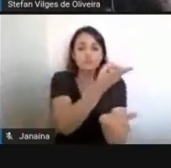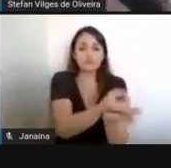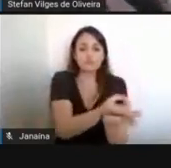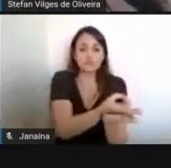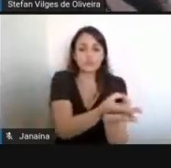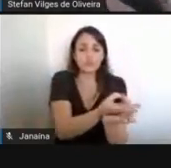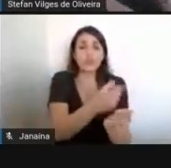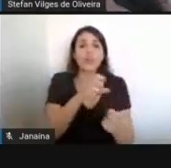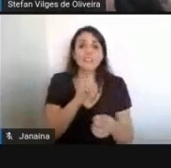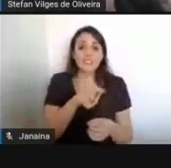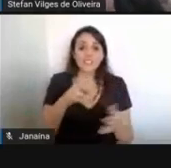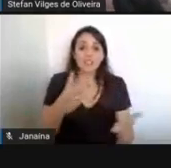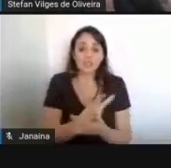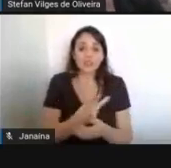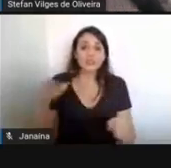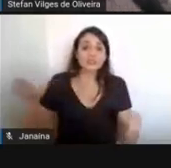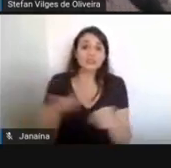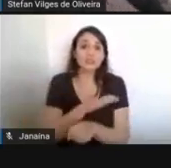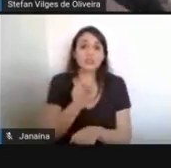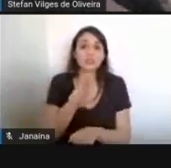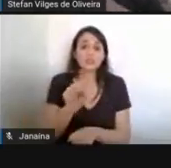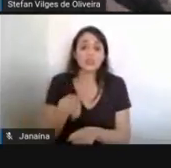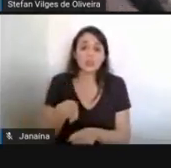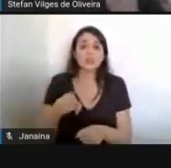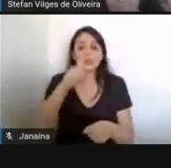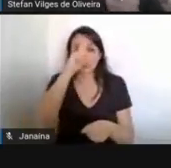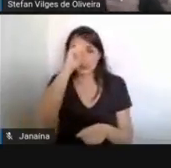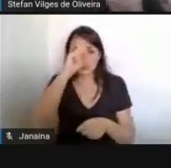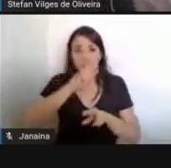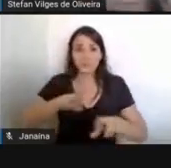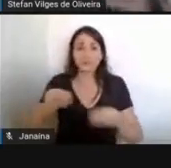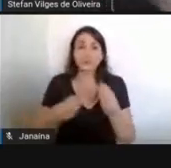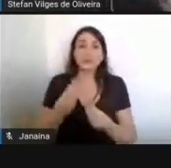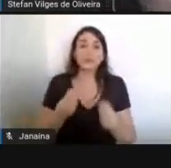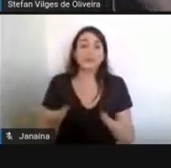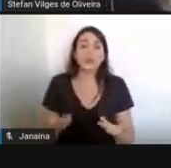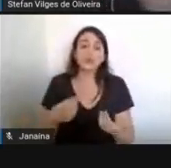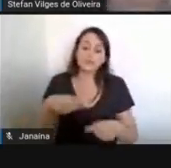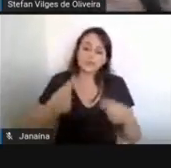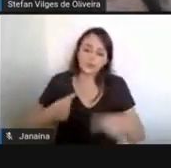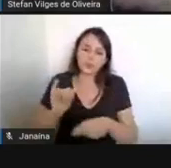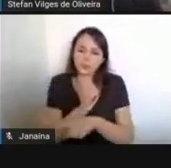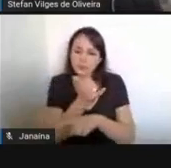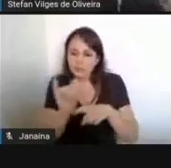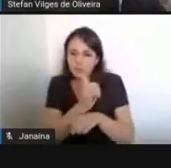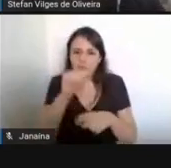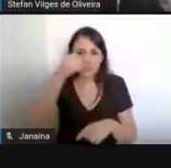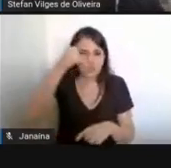sobrecarga, e aí para isso as medidas não farmacológicas buscam desde o início discutir estratégias preventivas